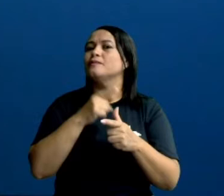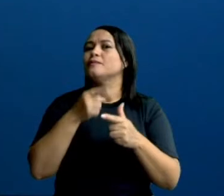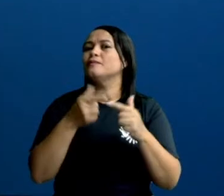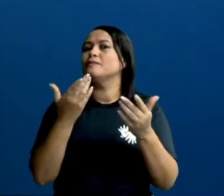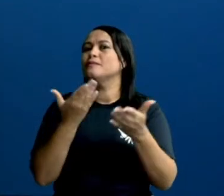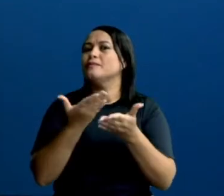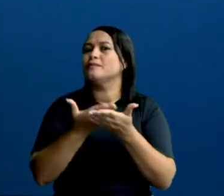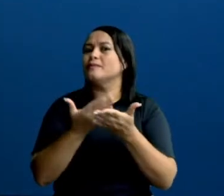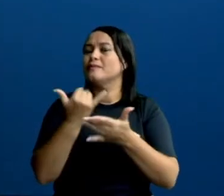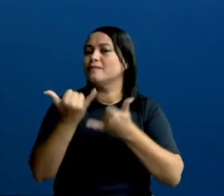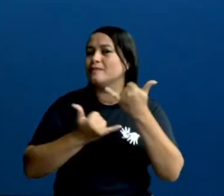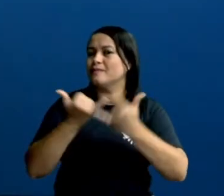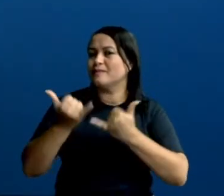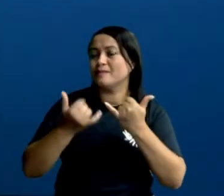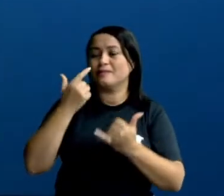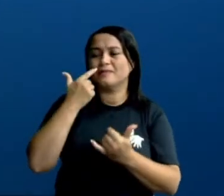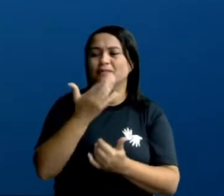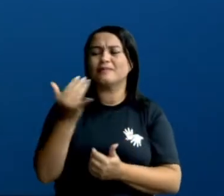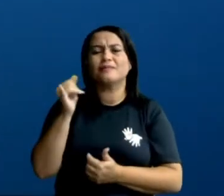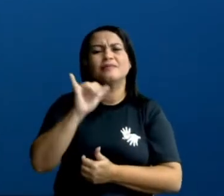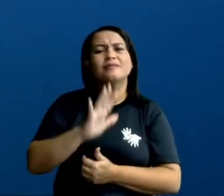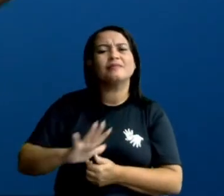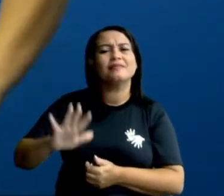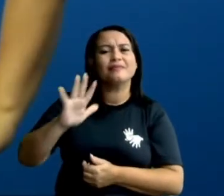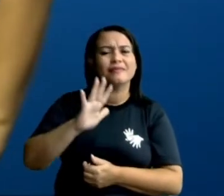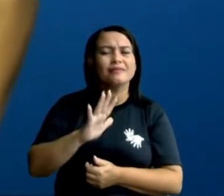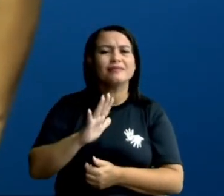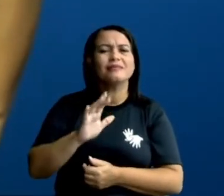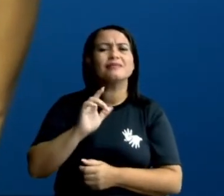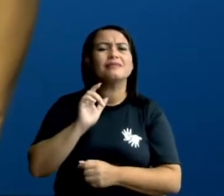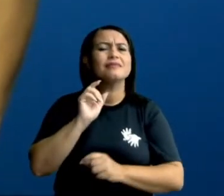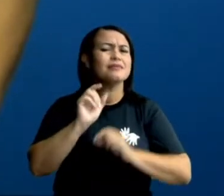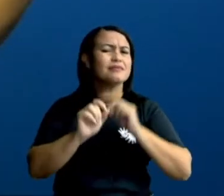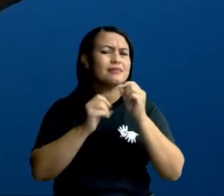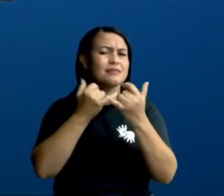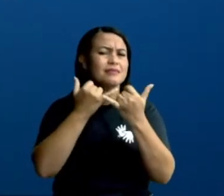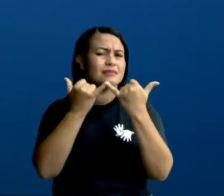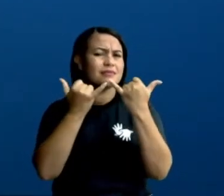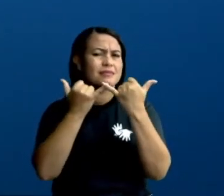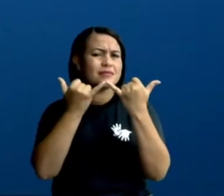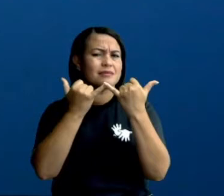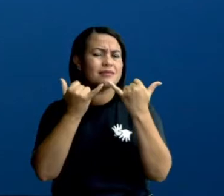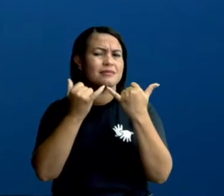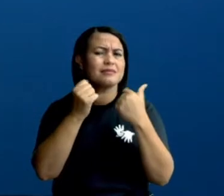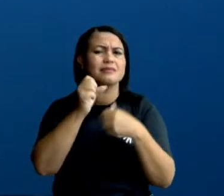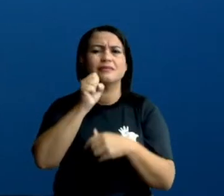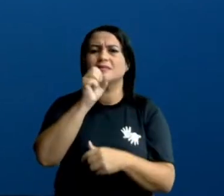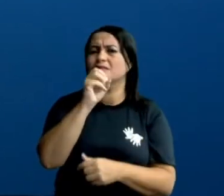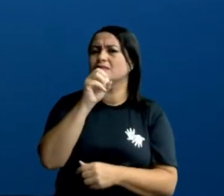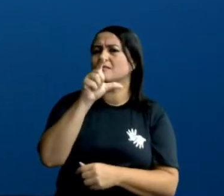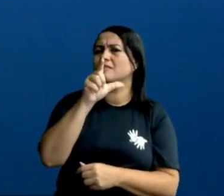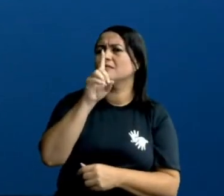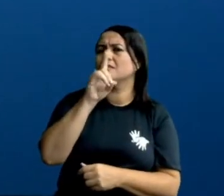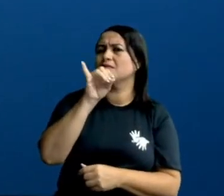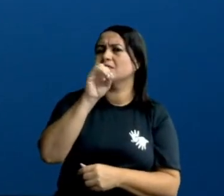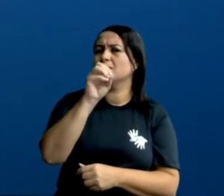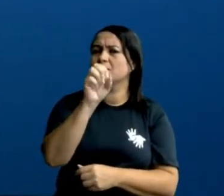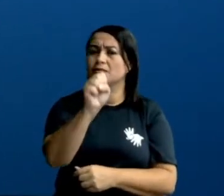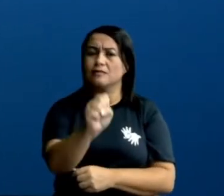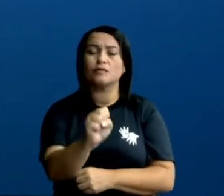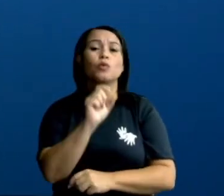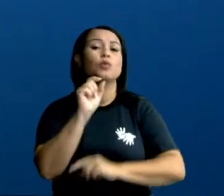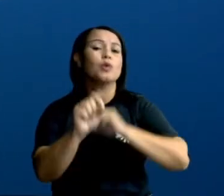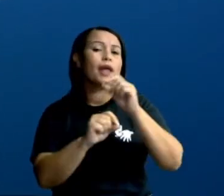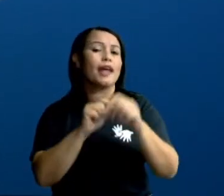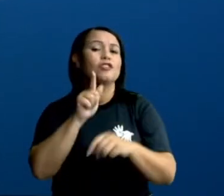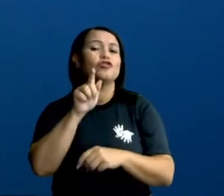aqui. Quais figuras são sólidos geométricos? Então, esses sólidos são aqueles que a gente